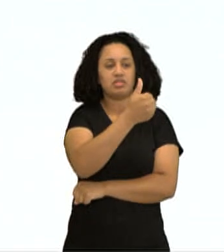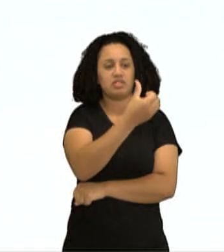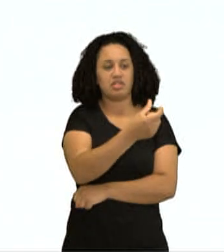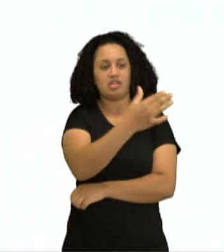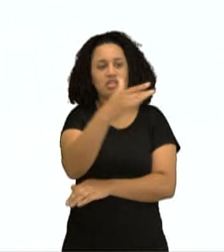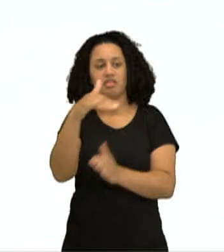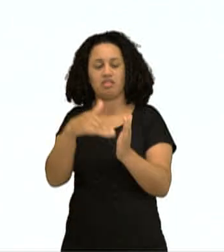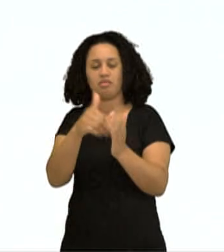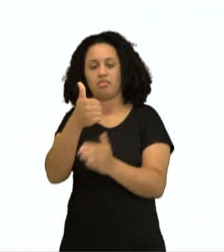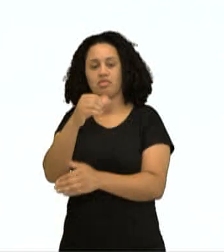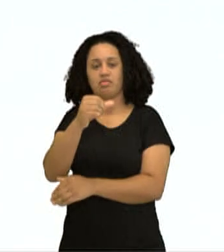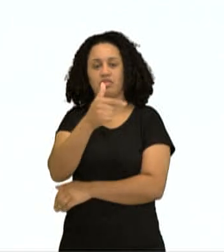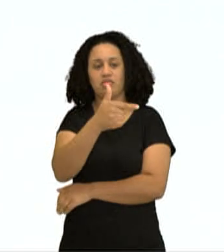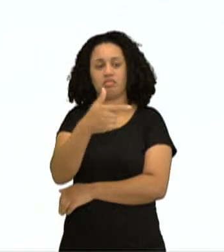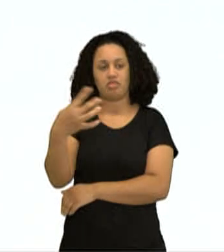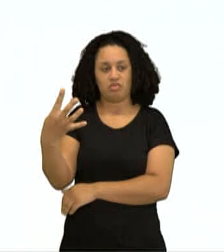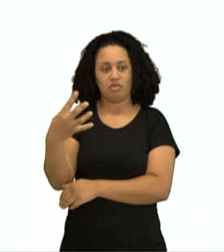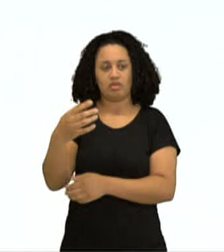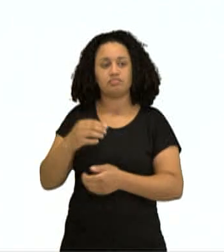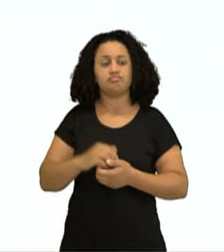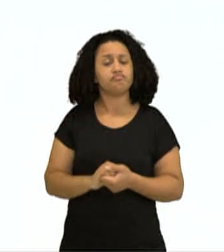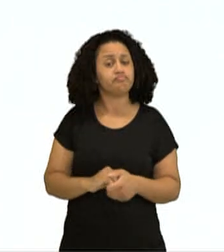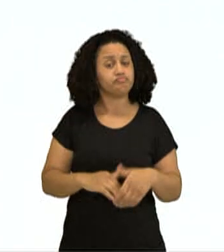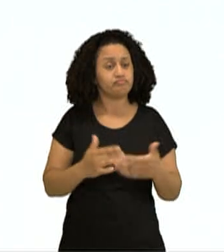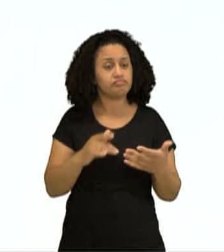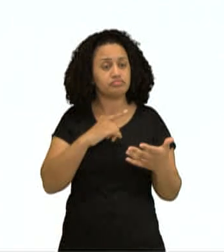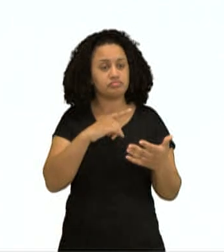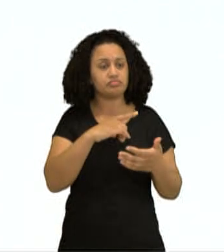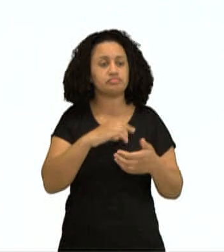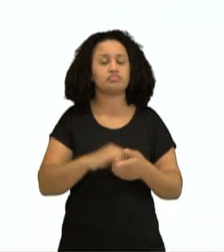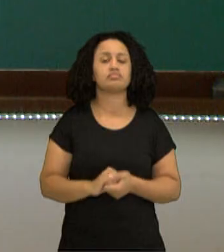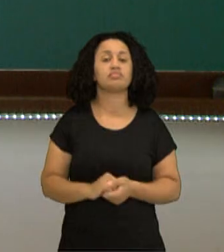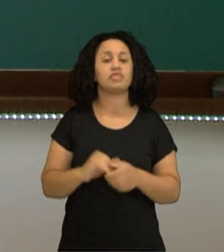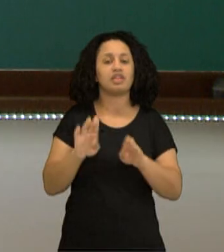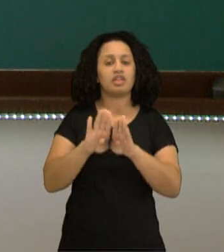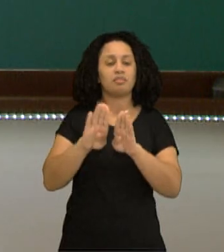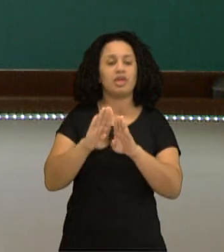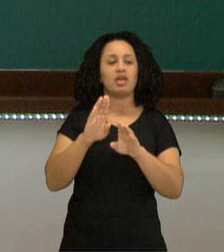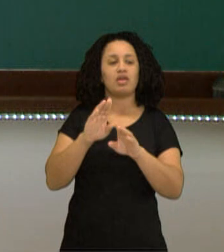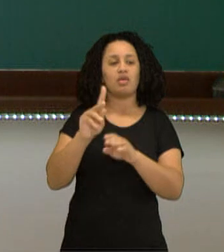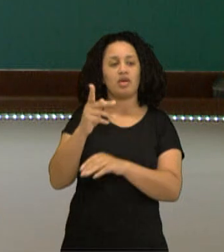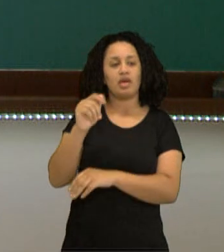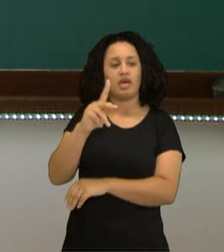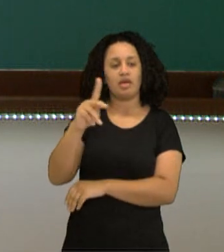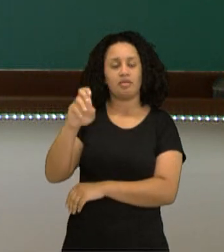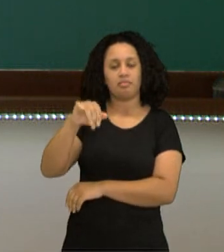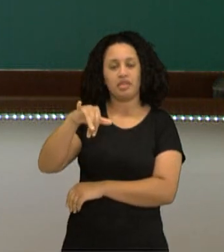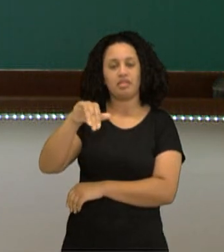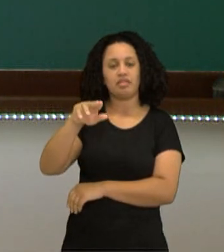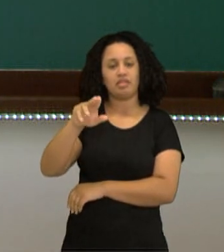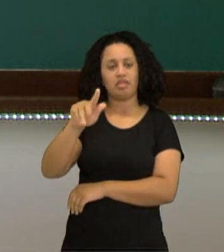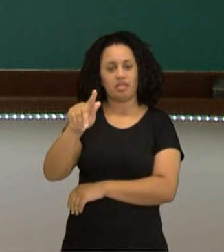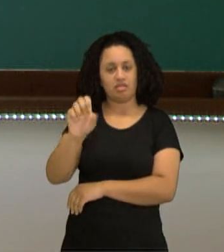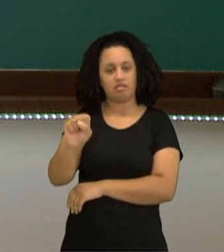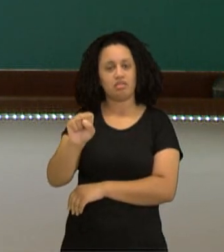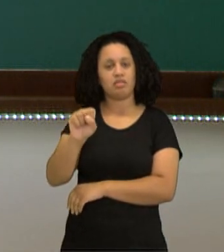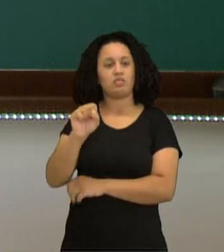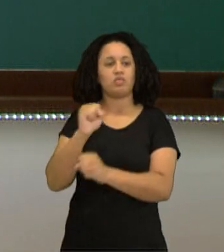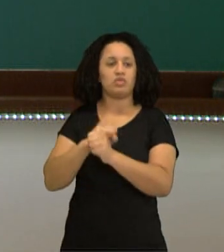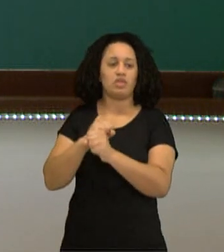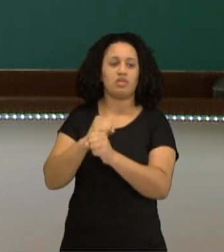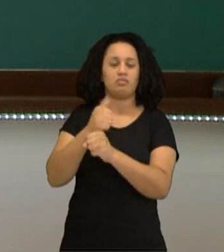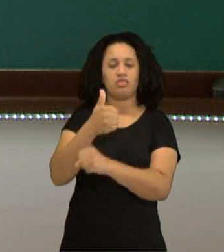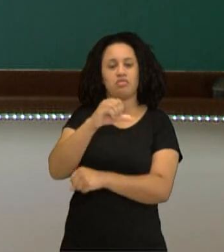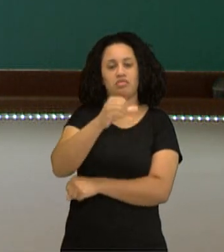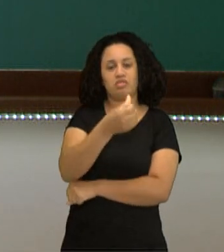os happenings dos anos 1960. Então aqui, já no início do século XX, já existiam algumas